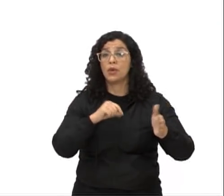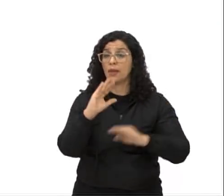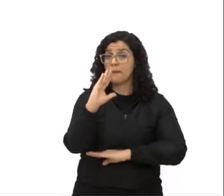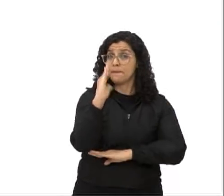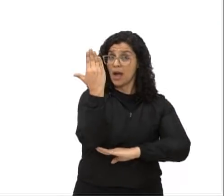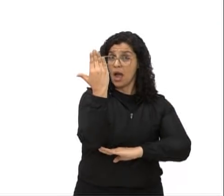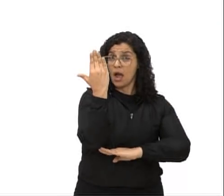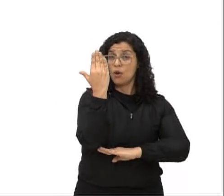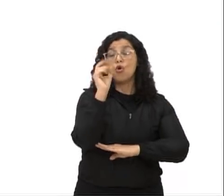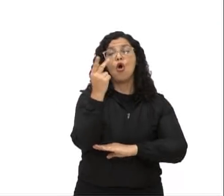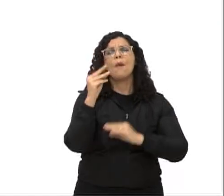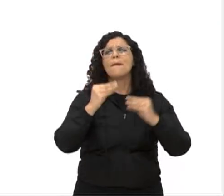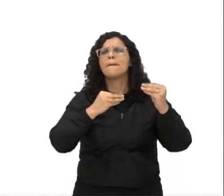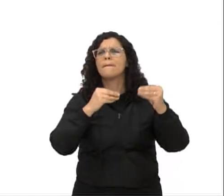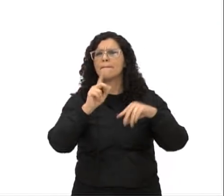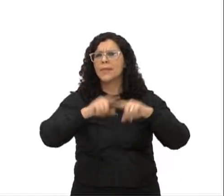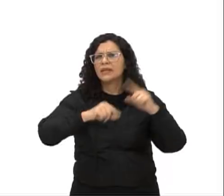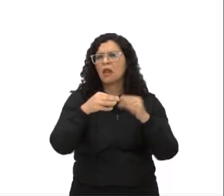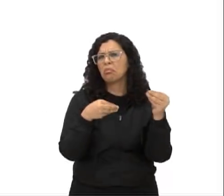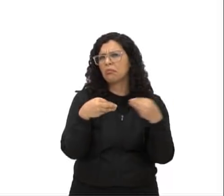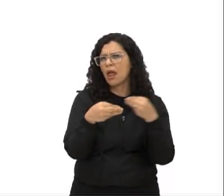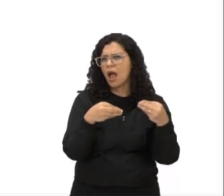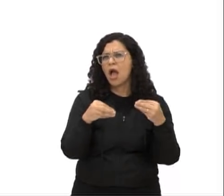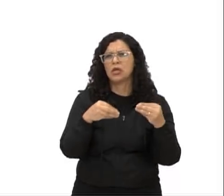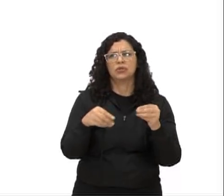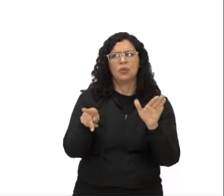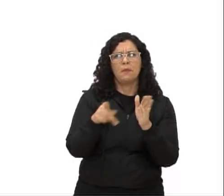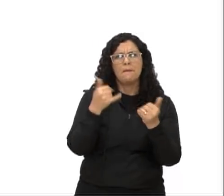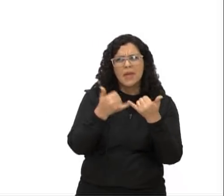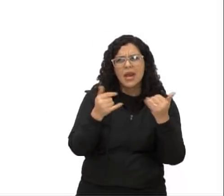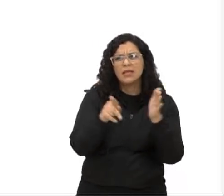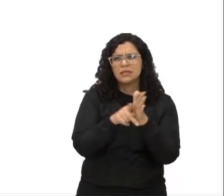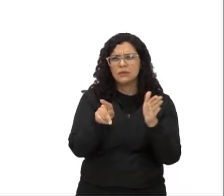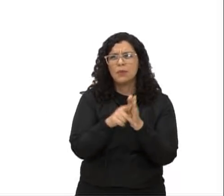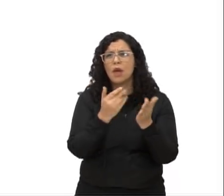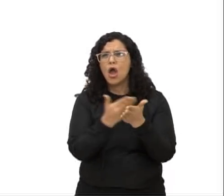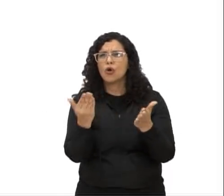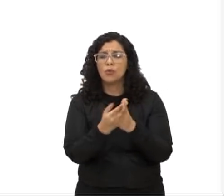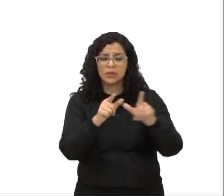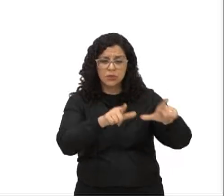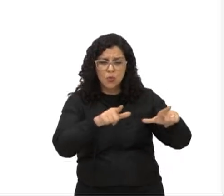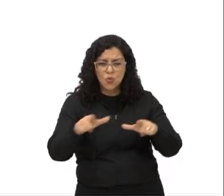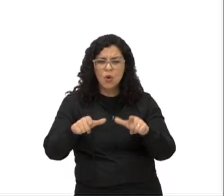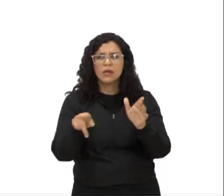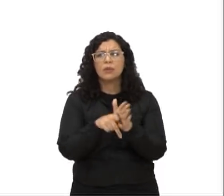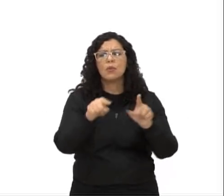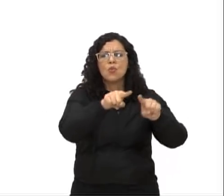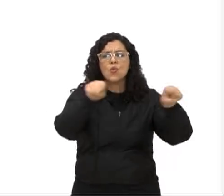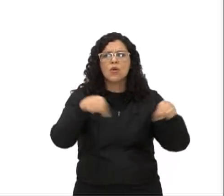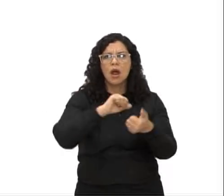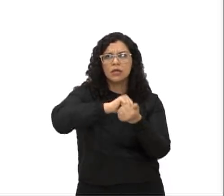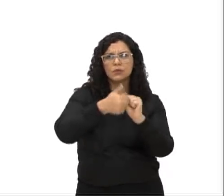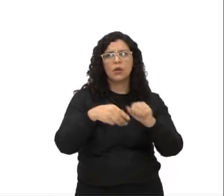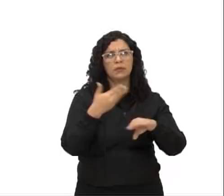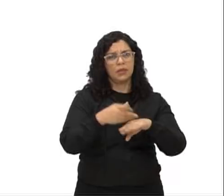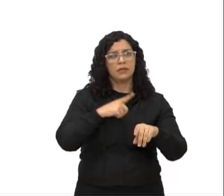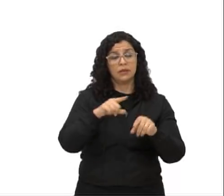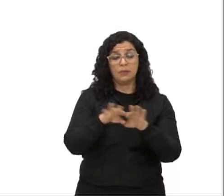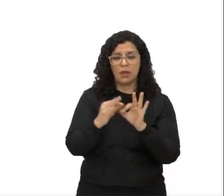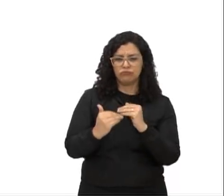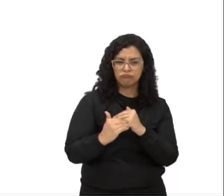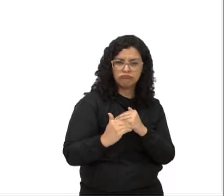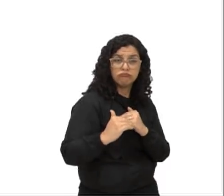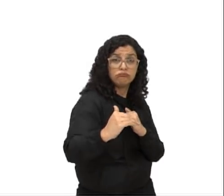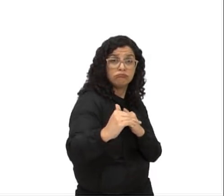de madeira ou de algum material sintético, parecido com aqueles materiais de algumas quadras de esportes, tá? Ela tem um comprimento